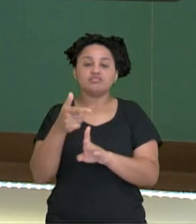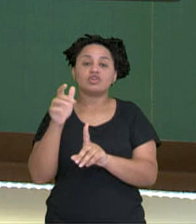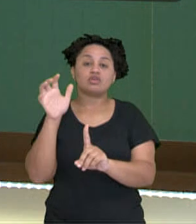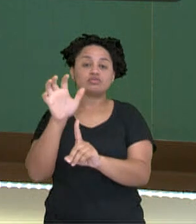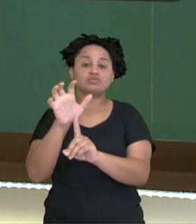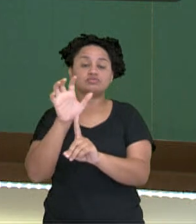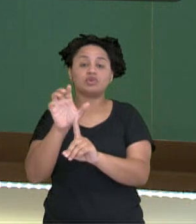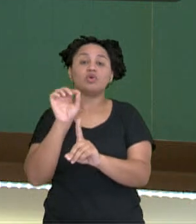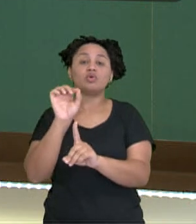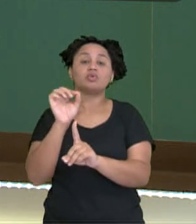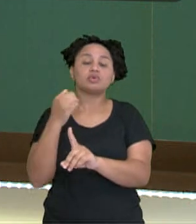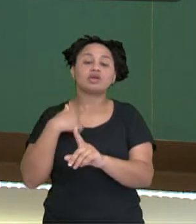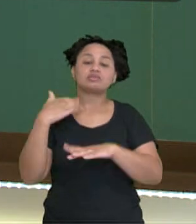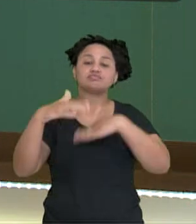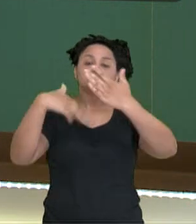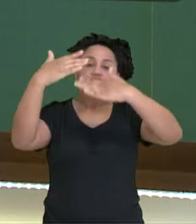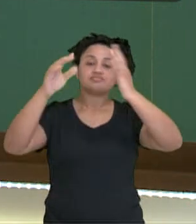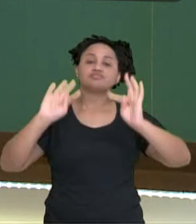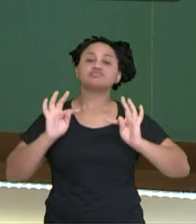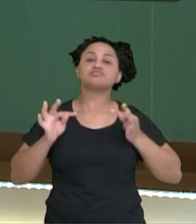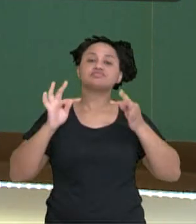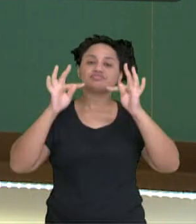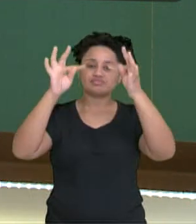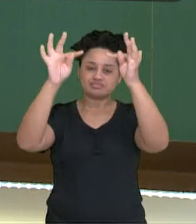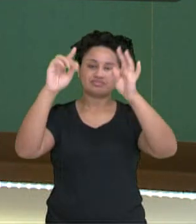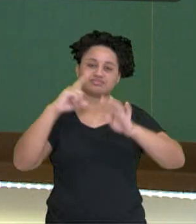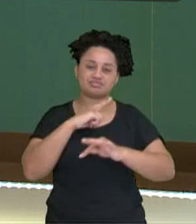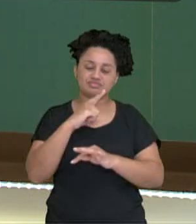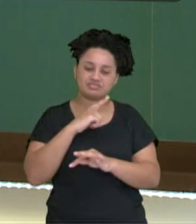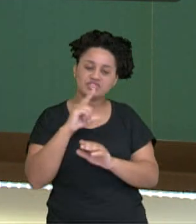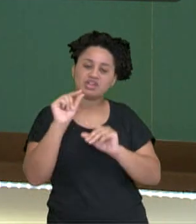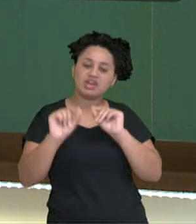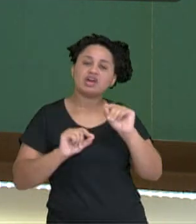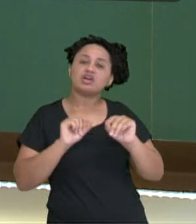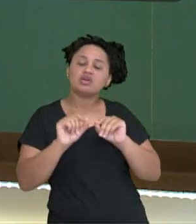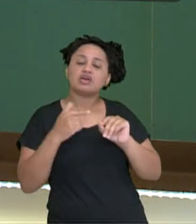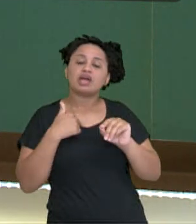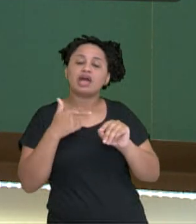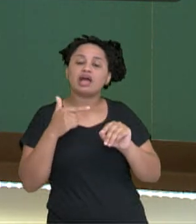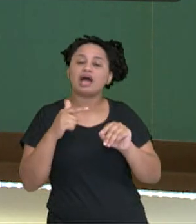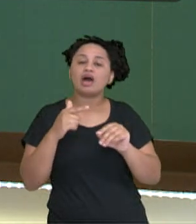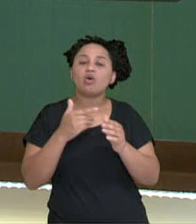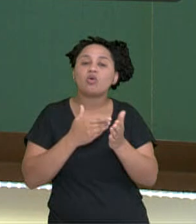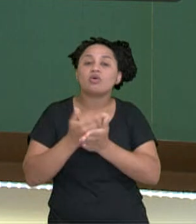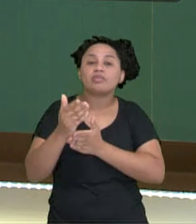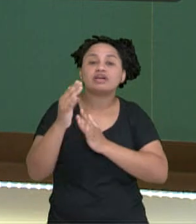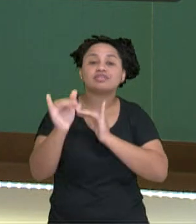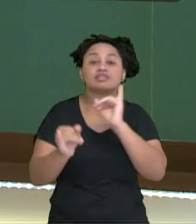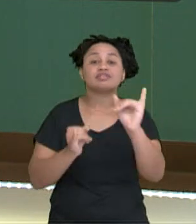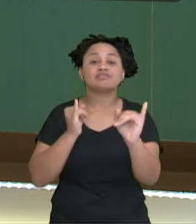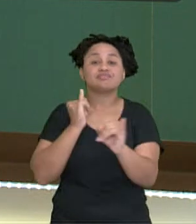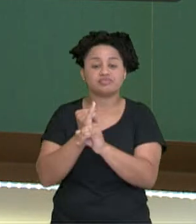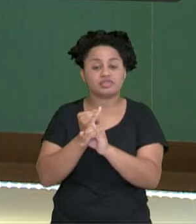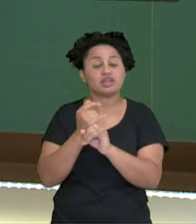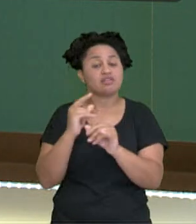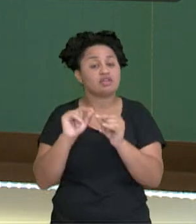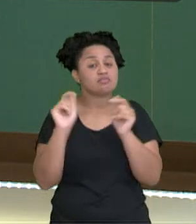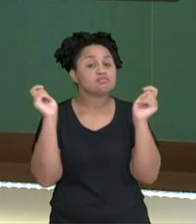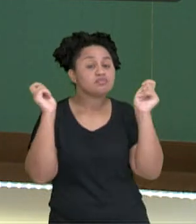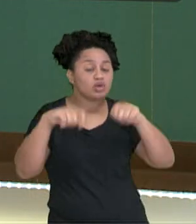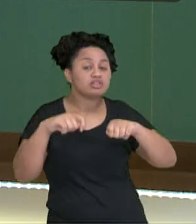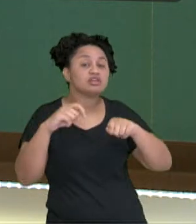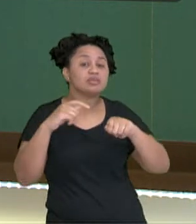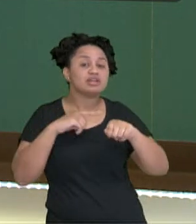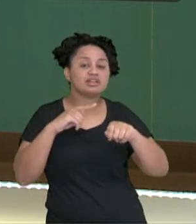foi o avanço da tecnologia nessa época e a chegada da internet, que começou a possibilitar os jogos